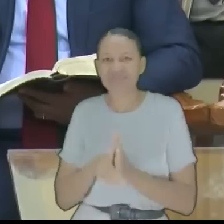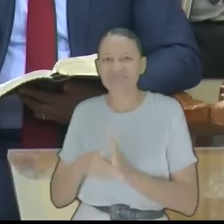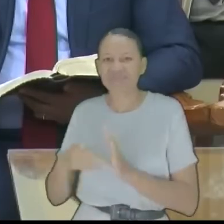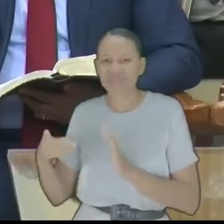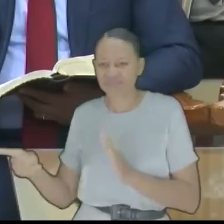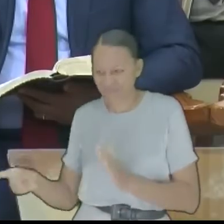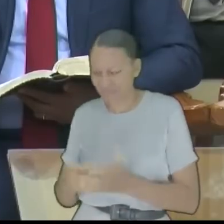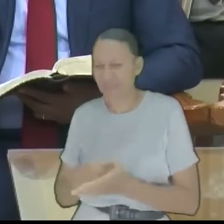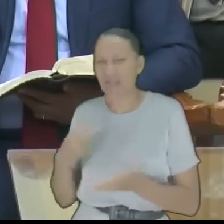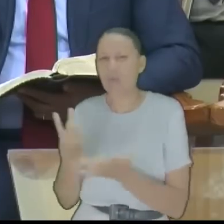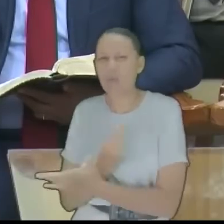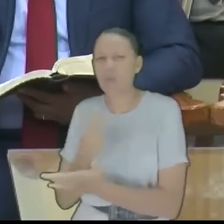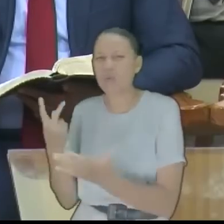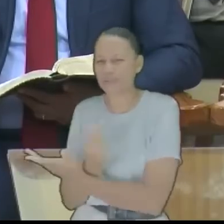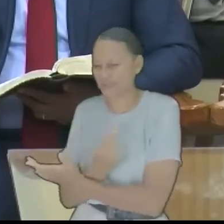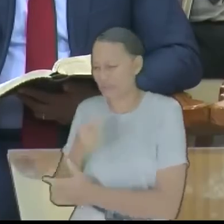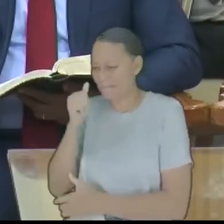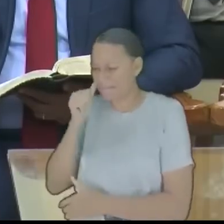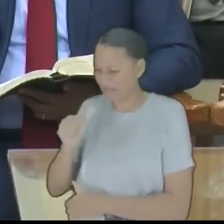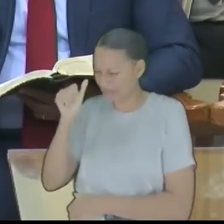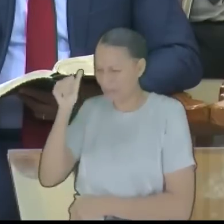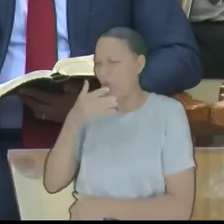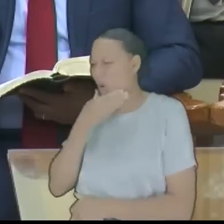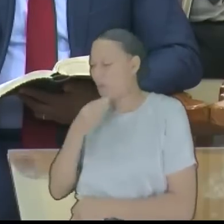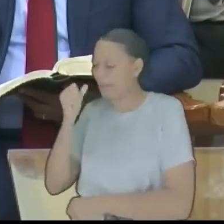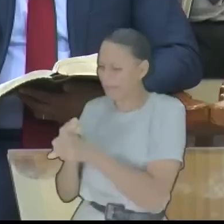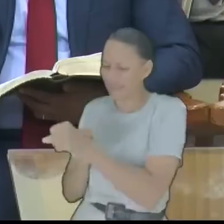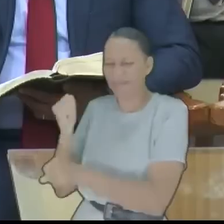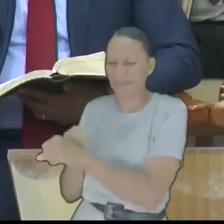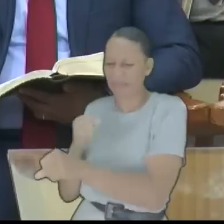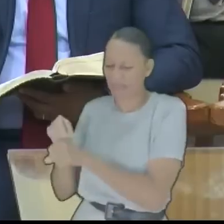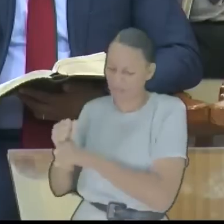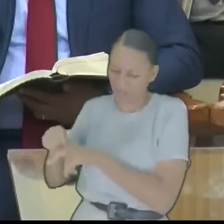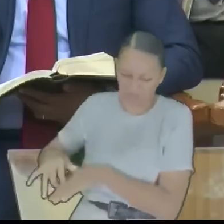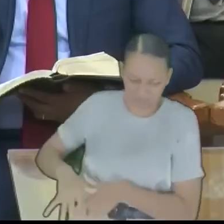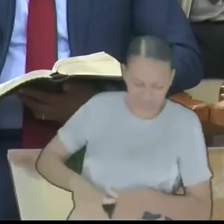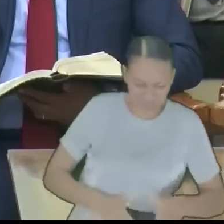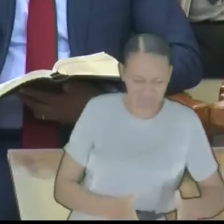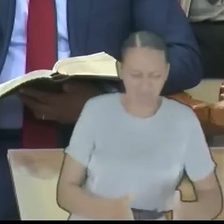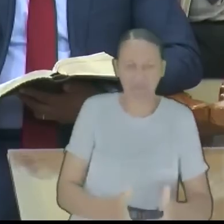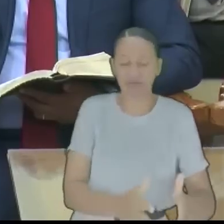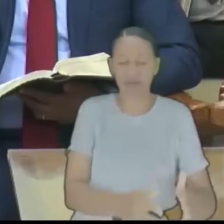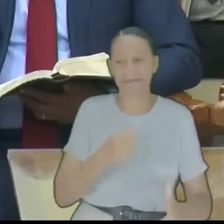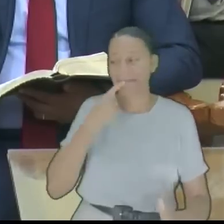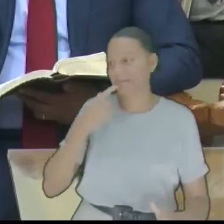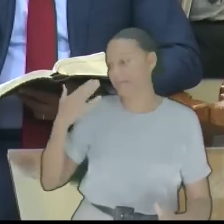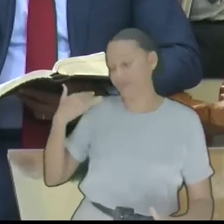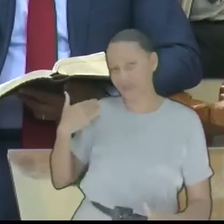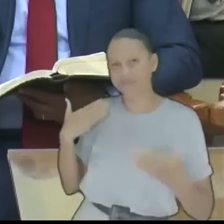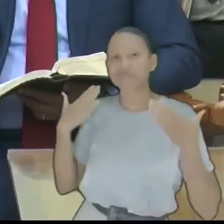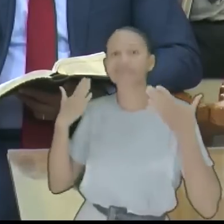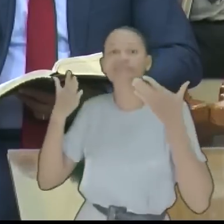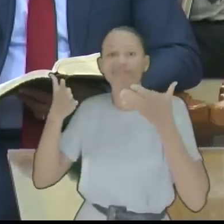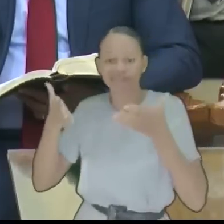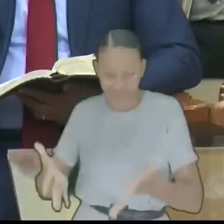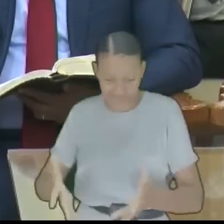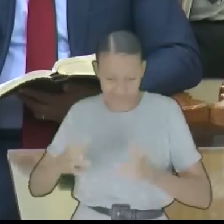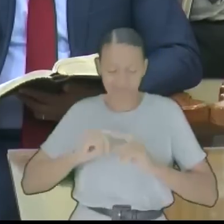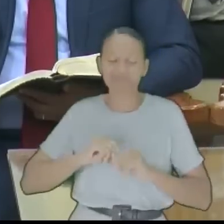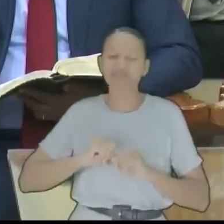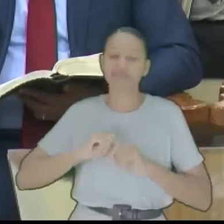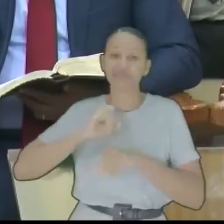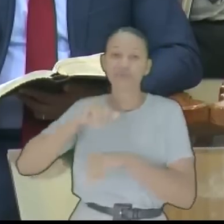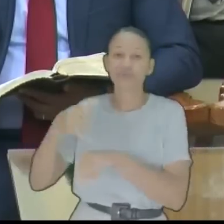das vítimas que eram sacrificadas. Nós estivemos em Jerusalém há pouco tempo, e ali